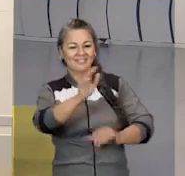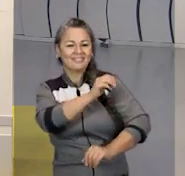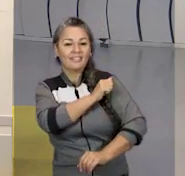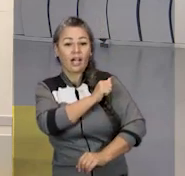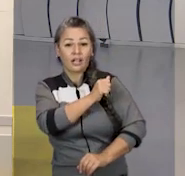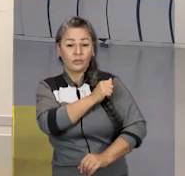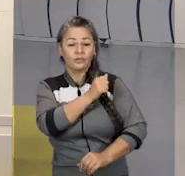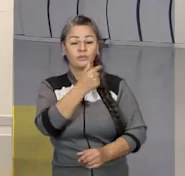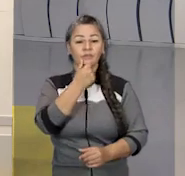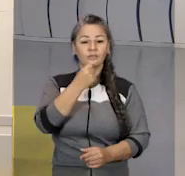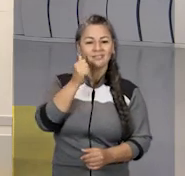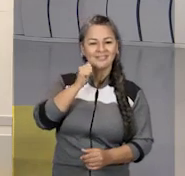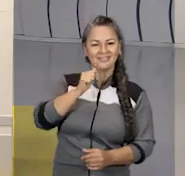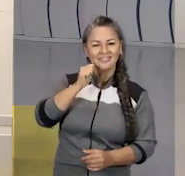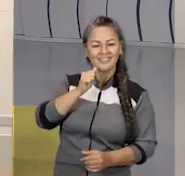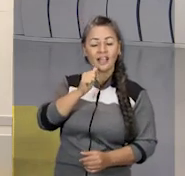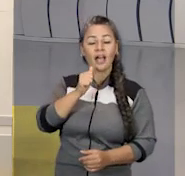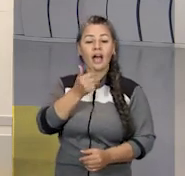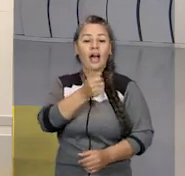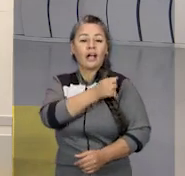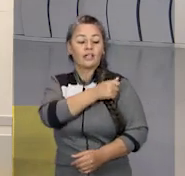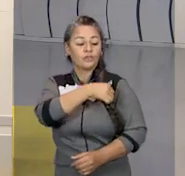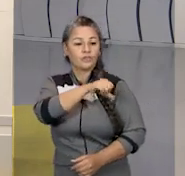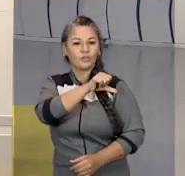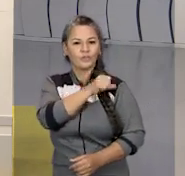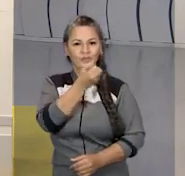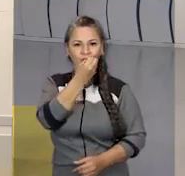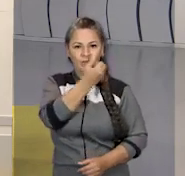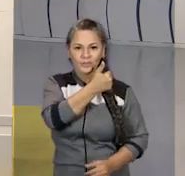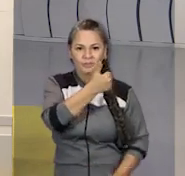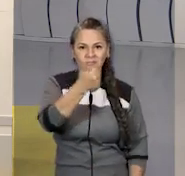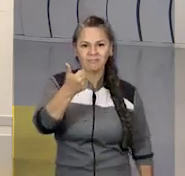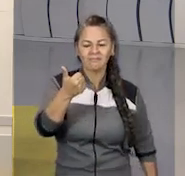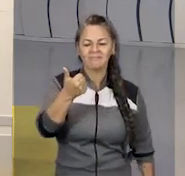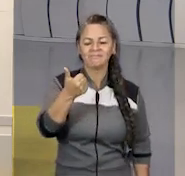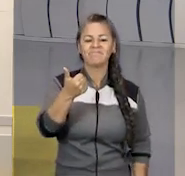aluno e aluna do 9º ano. Tudo bem com vocês?